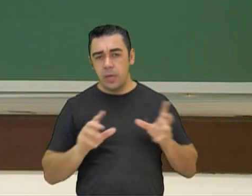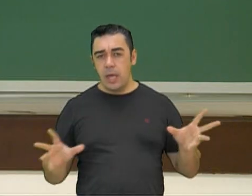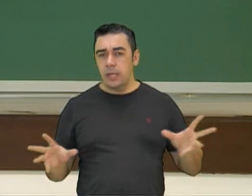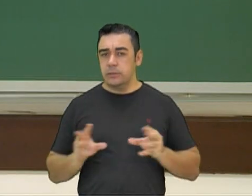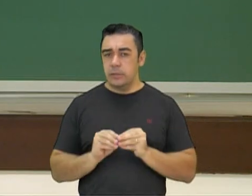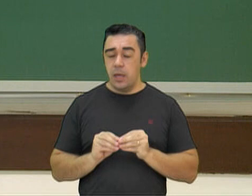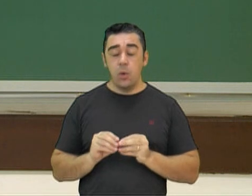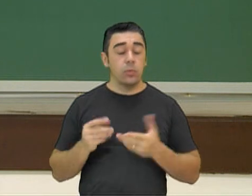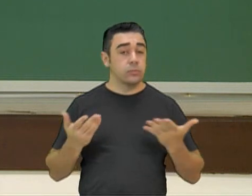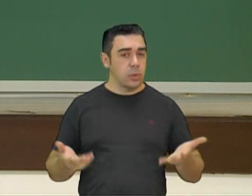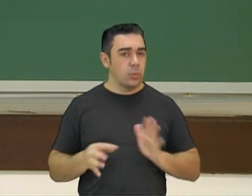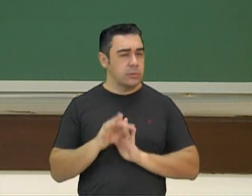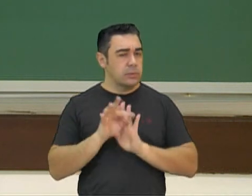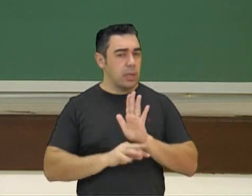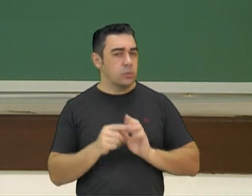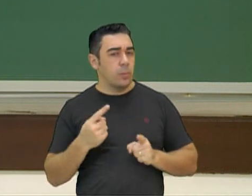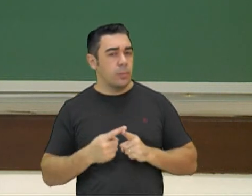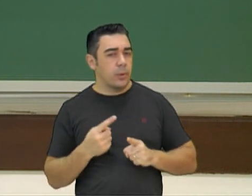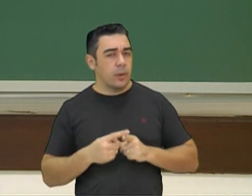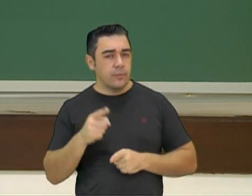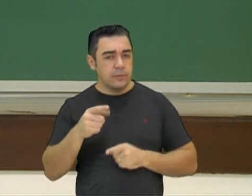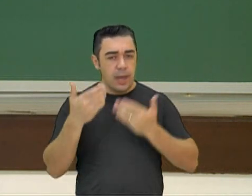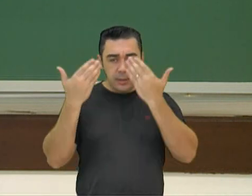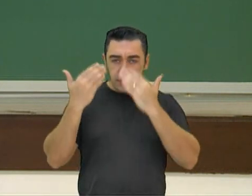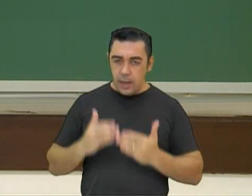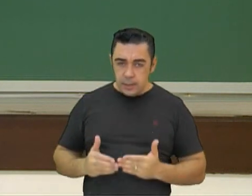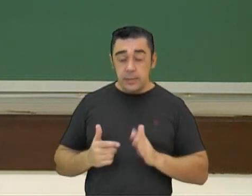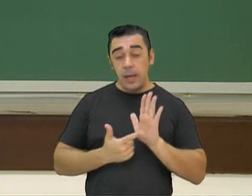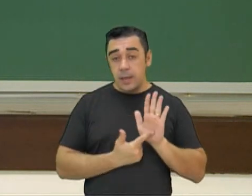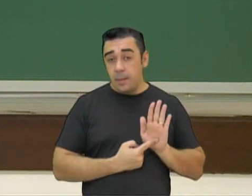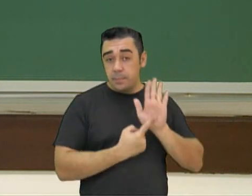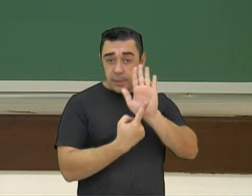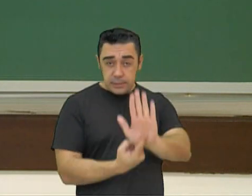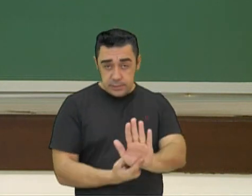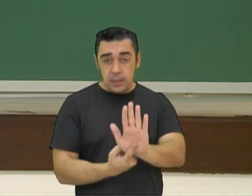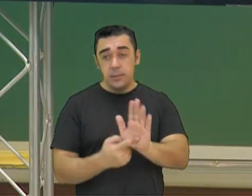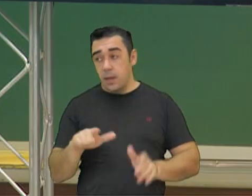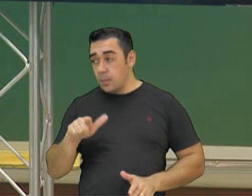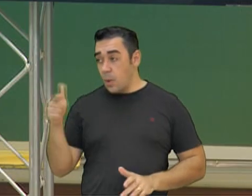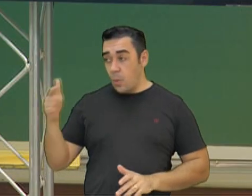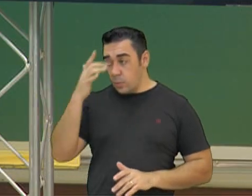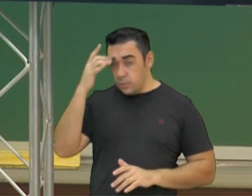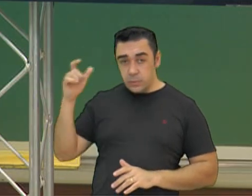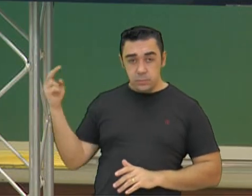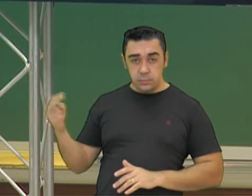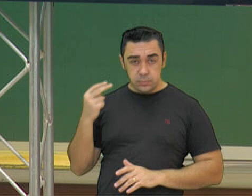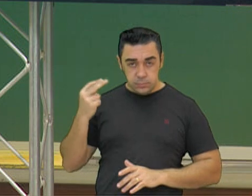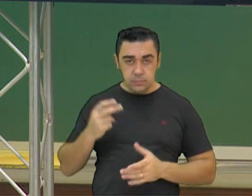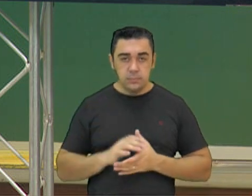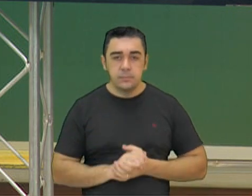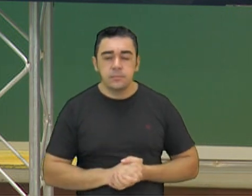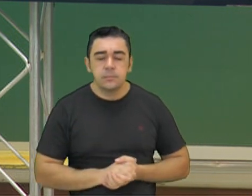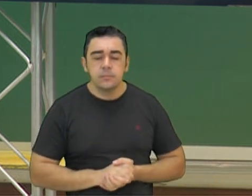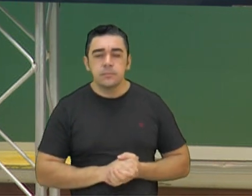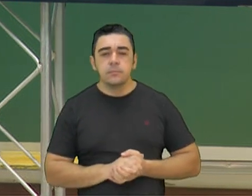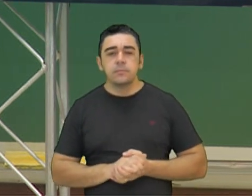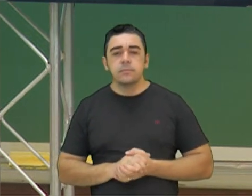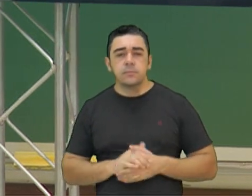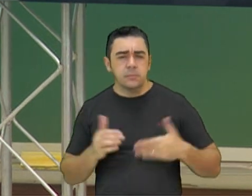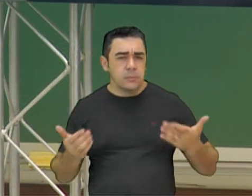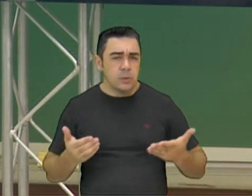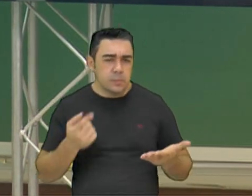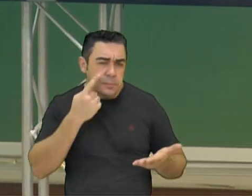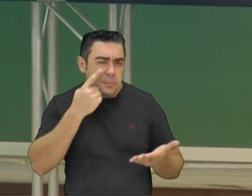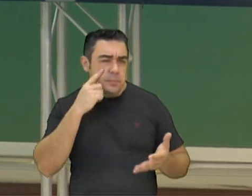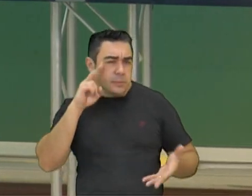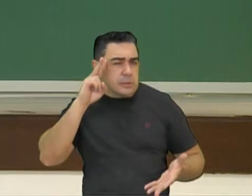seu texto é para quê? Para você analisar e apresentar isso às outras pessoas, certo? Bom, então vamos